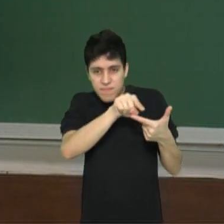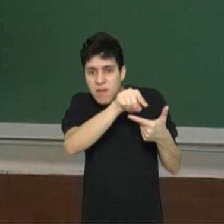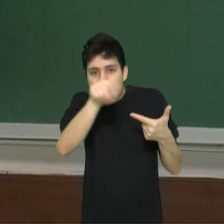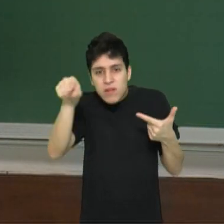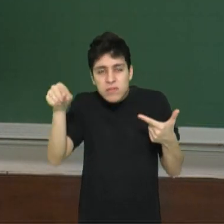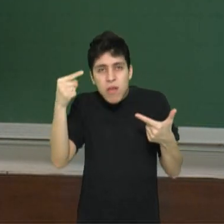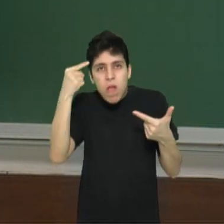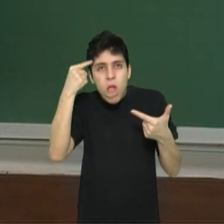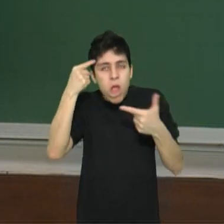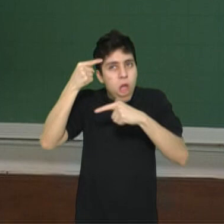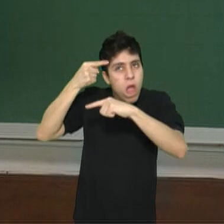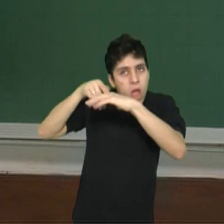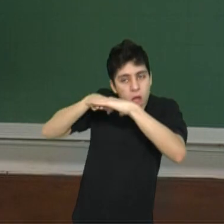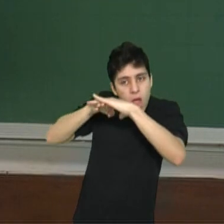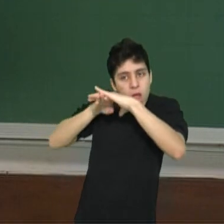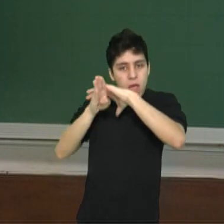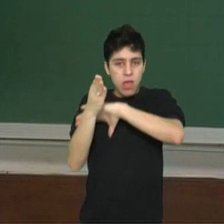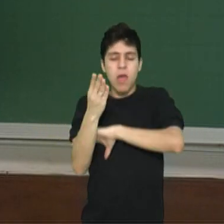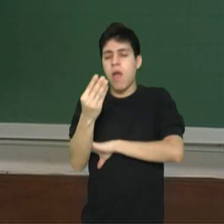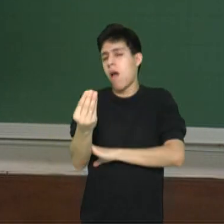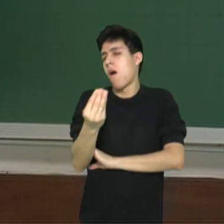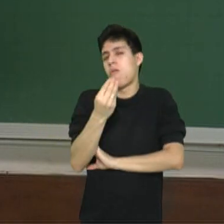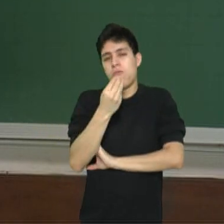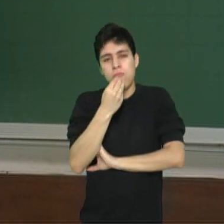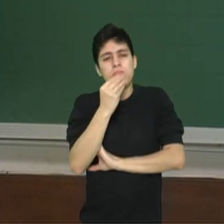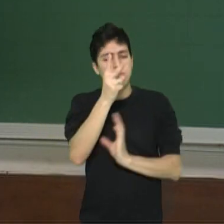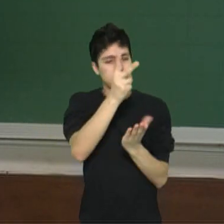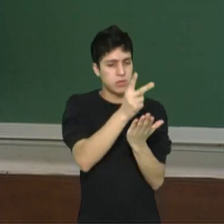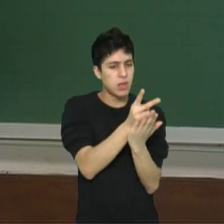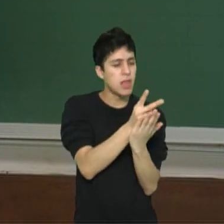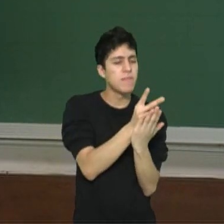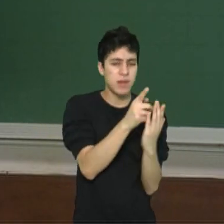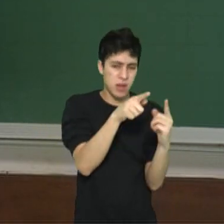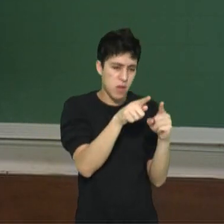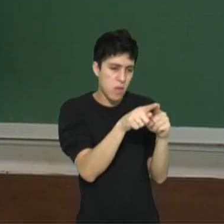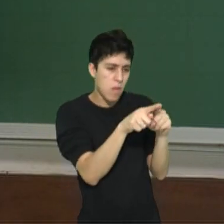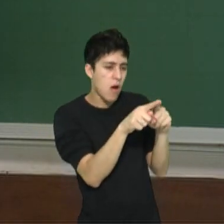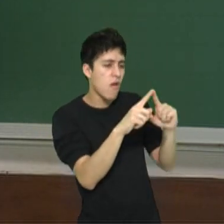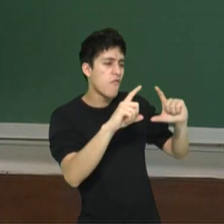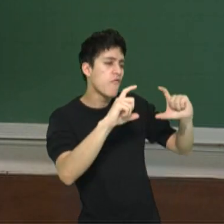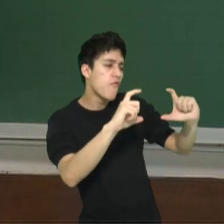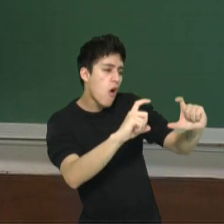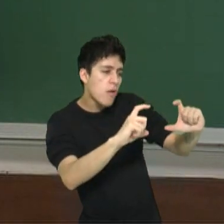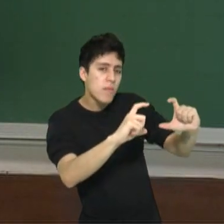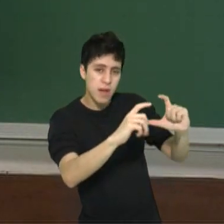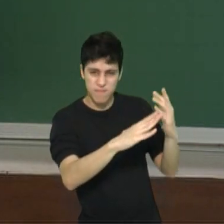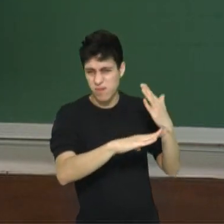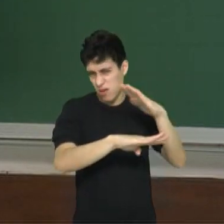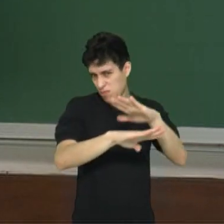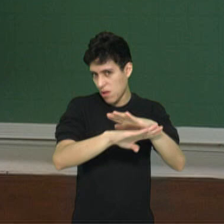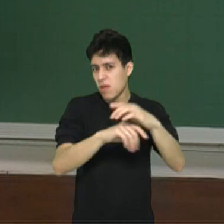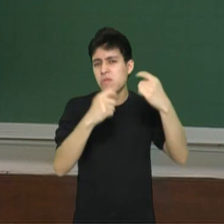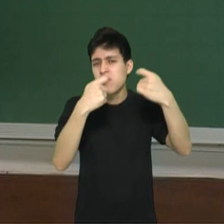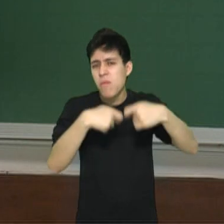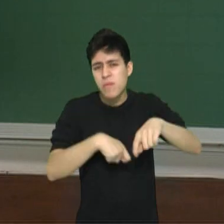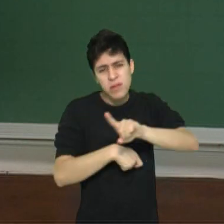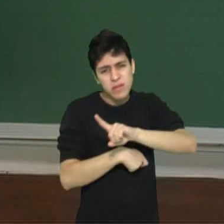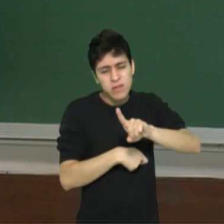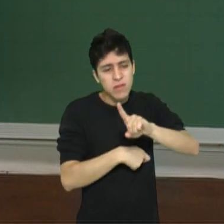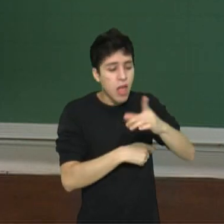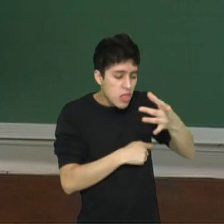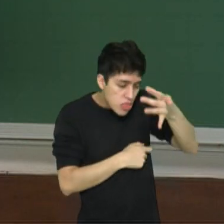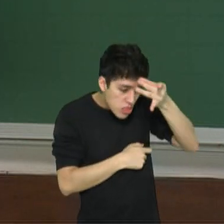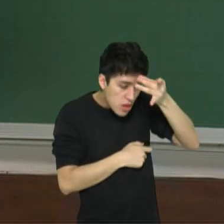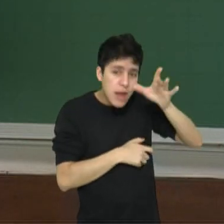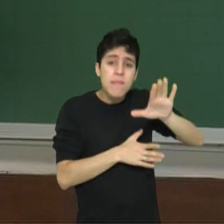né? Claro que você sempre vai ter esse formulário para recorrer nas mãos, tá? Não precisa ficar memorizando fórmula, tem o formulário,